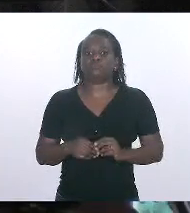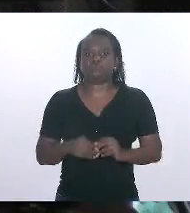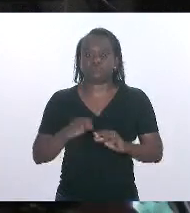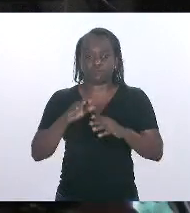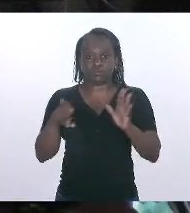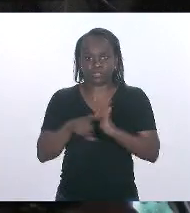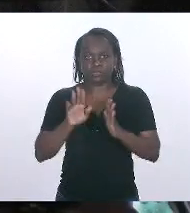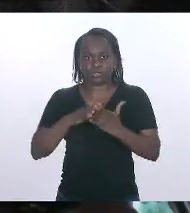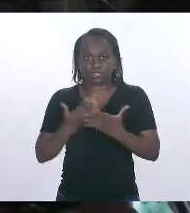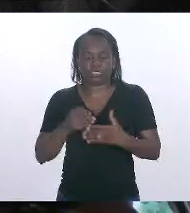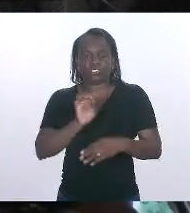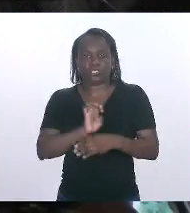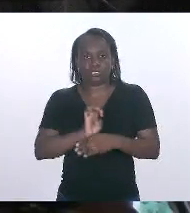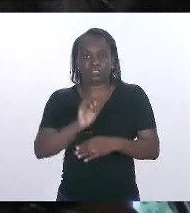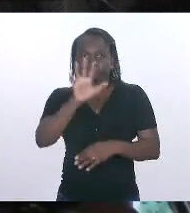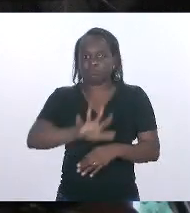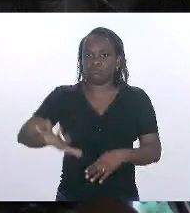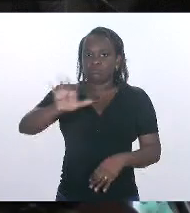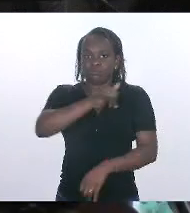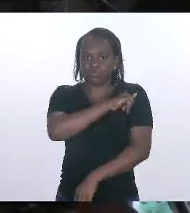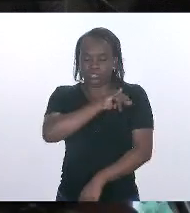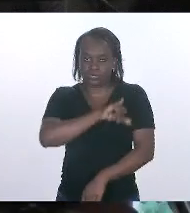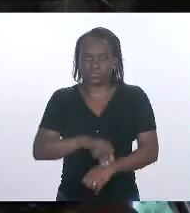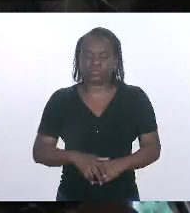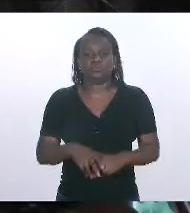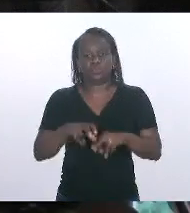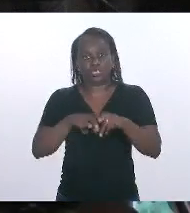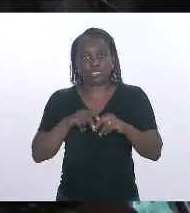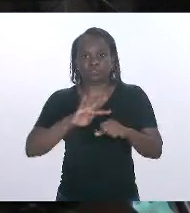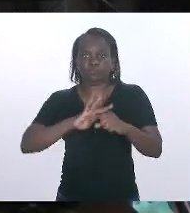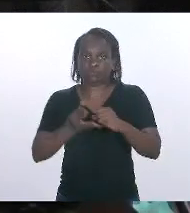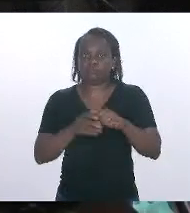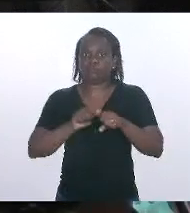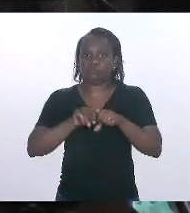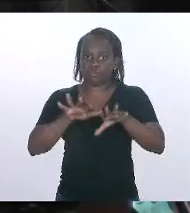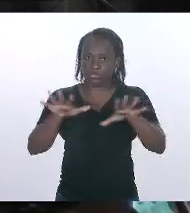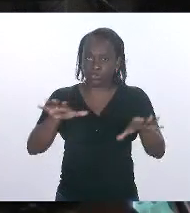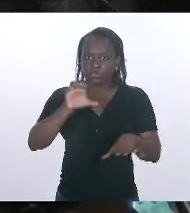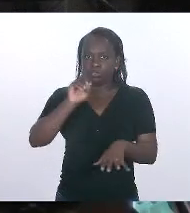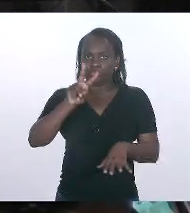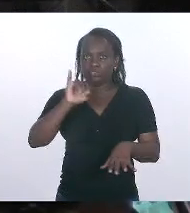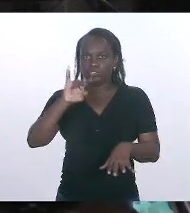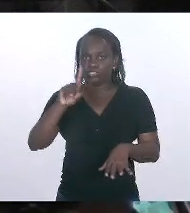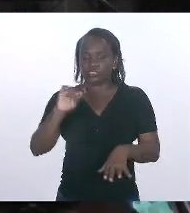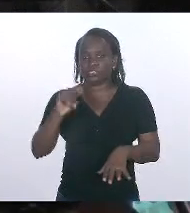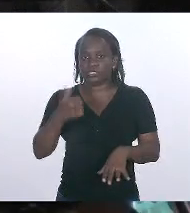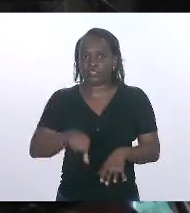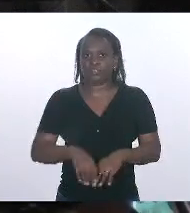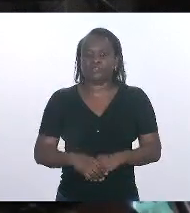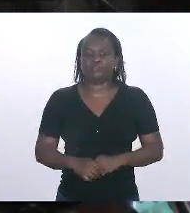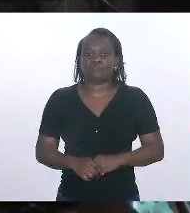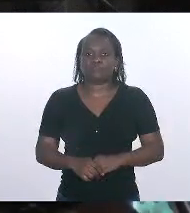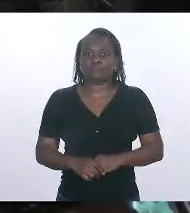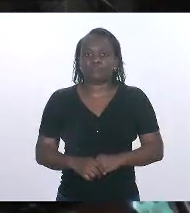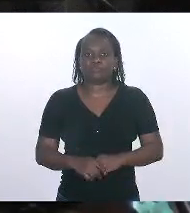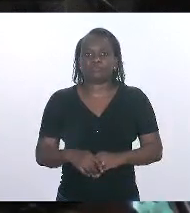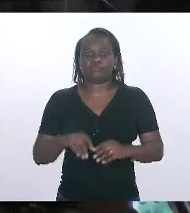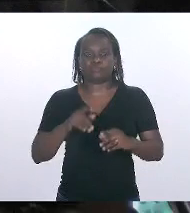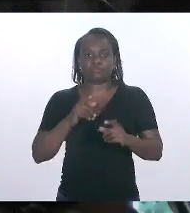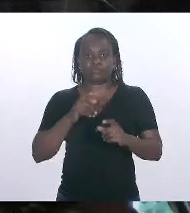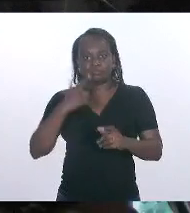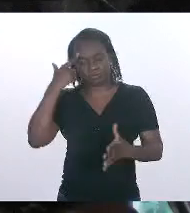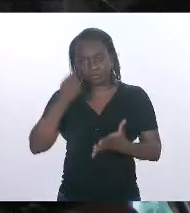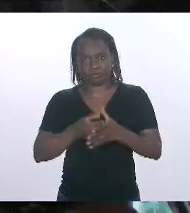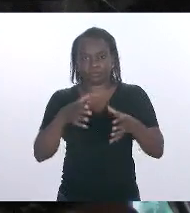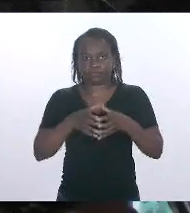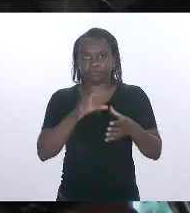rede estadual de ensino no âmbito do Estado do Rio de Janeiro, tendo em vista a pandemia do novo coronavírus Covid-19. Parecer da Comissão de Constituição e Justiça